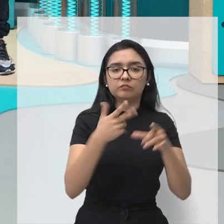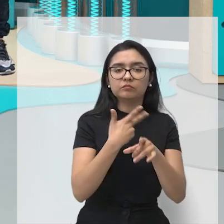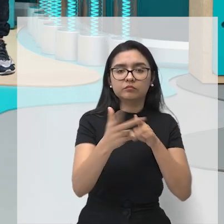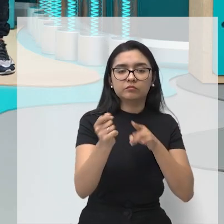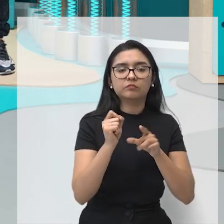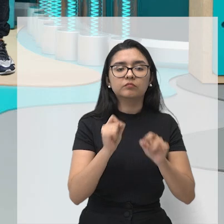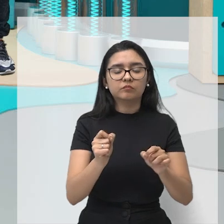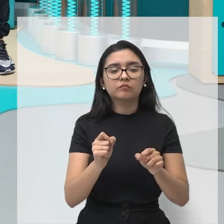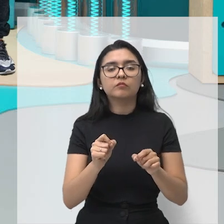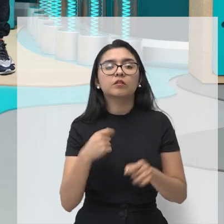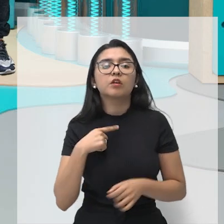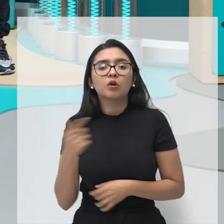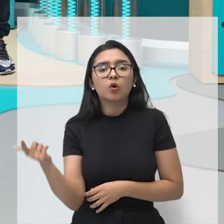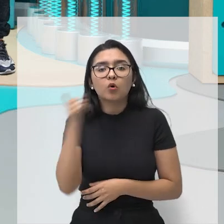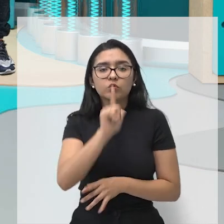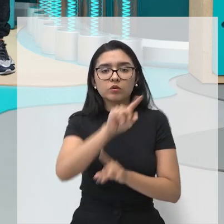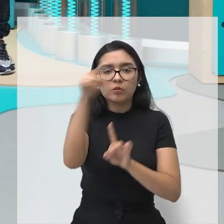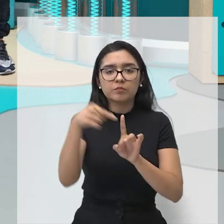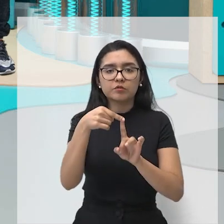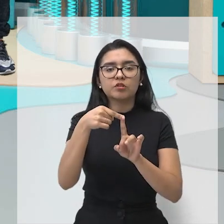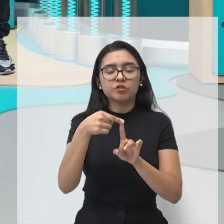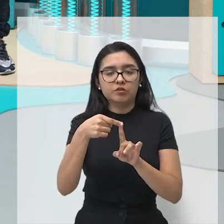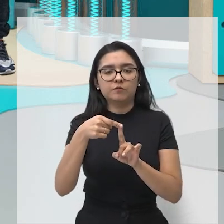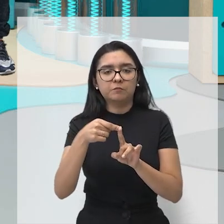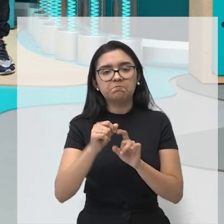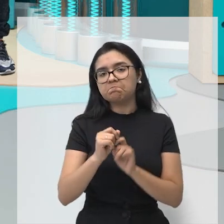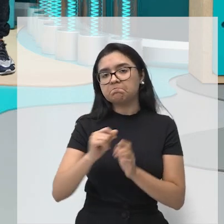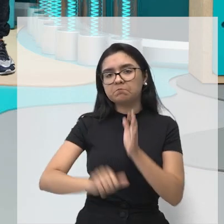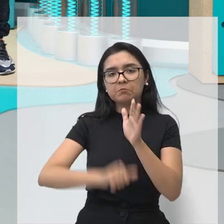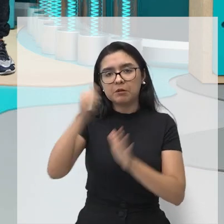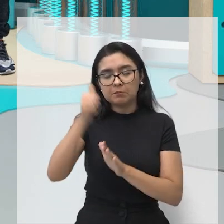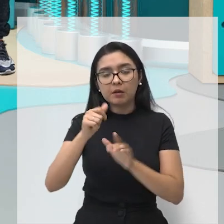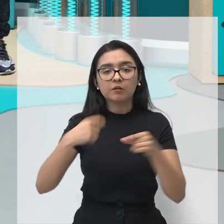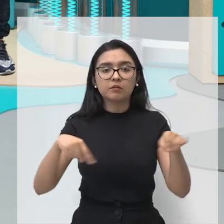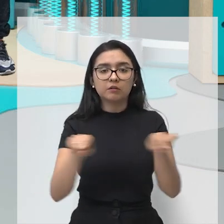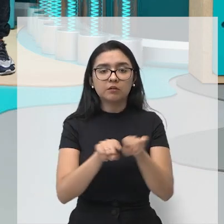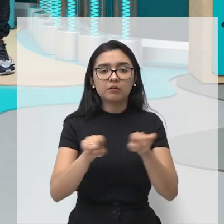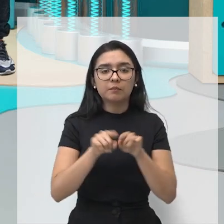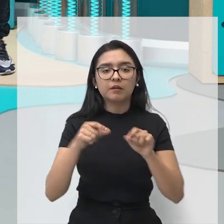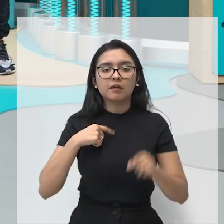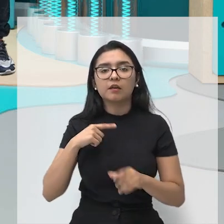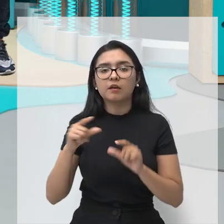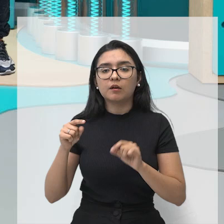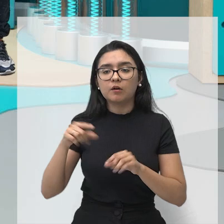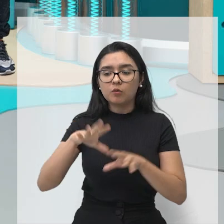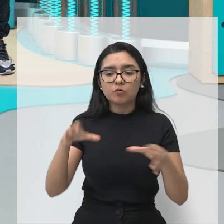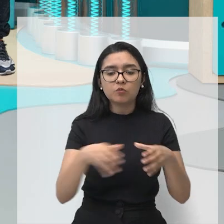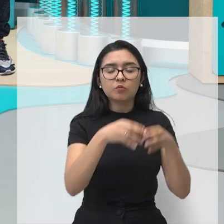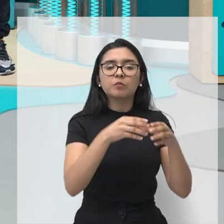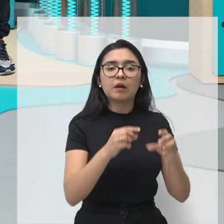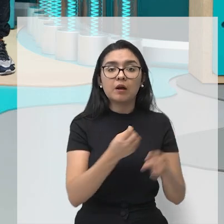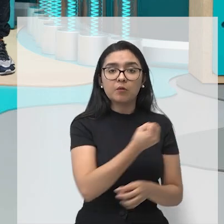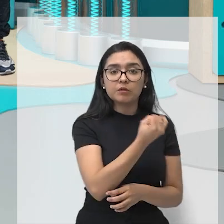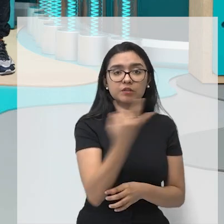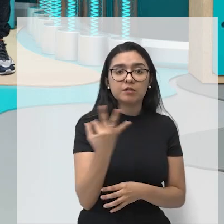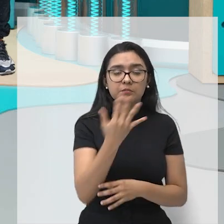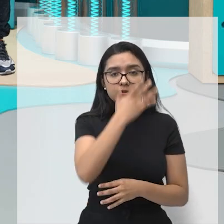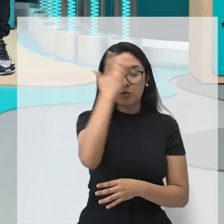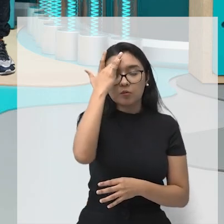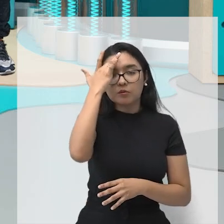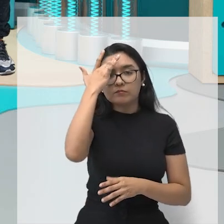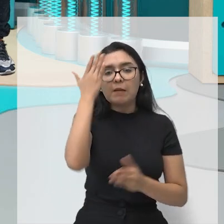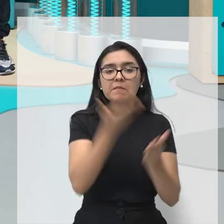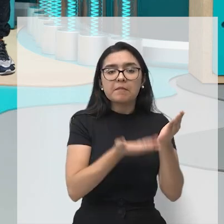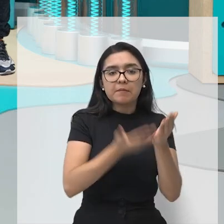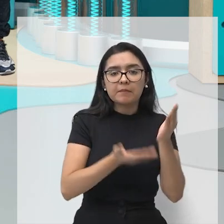que atingir os objetivos antes ou aquela que eliminar o maior número de adversários em um